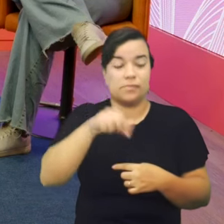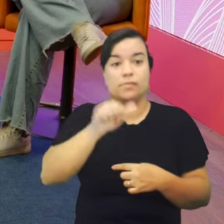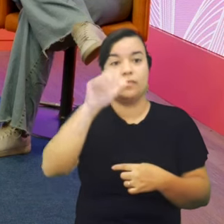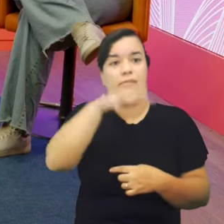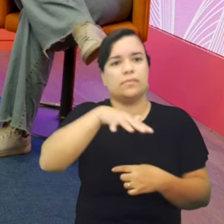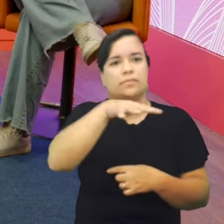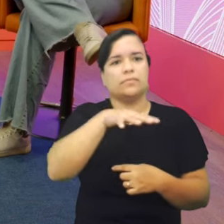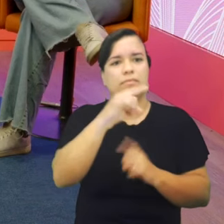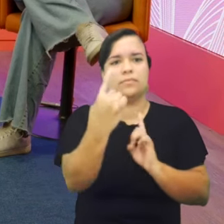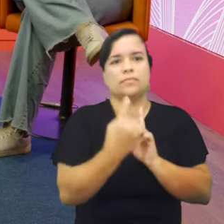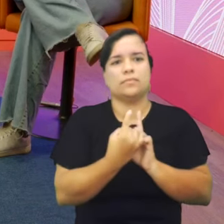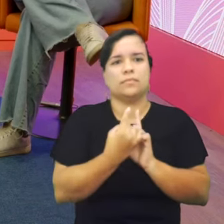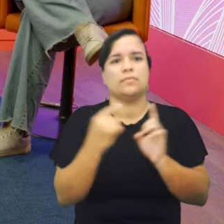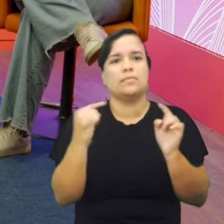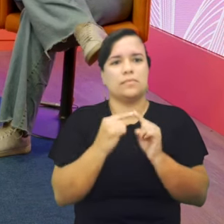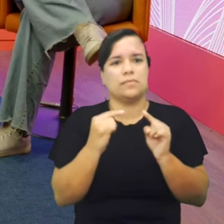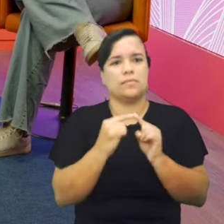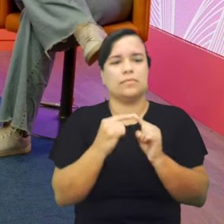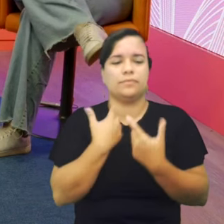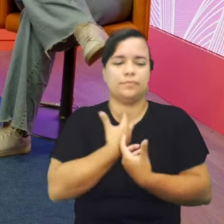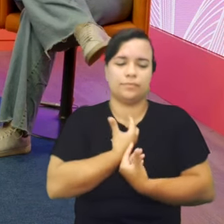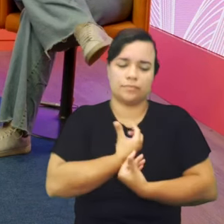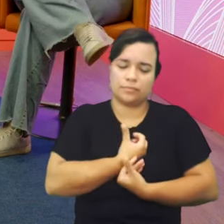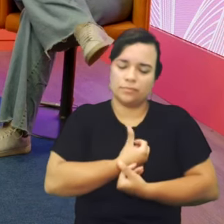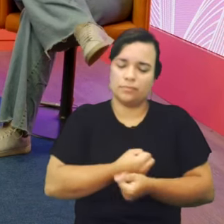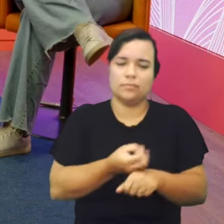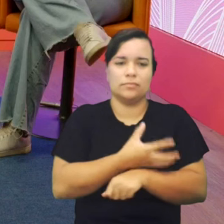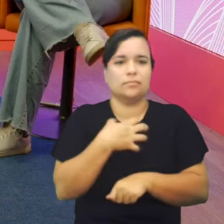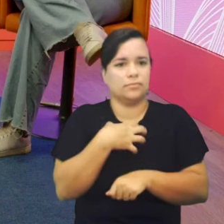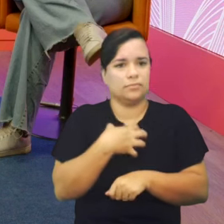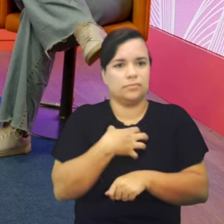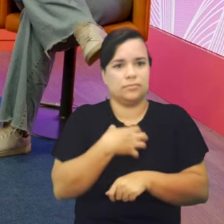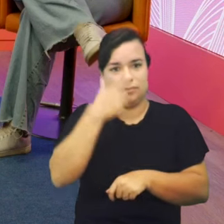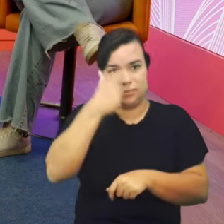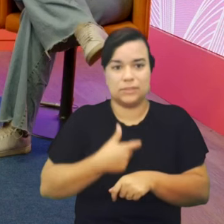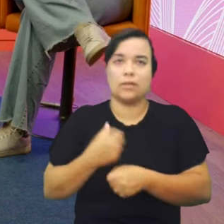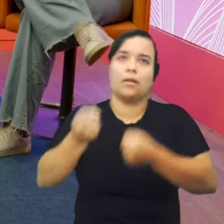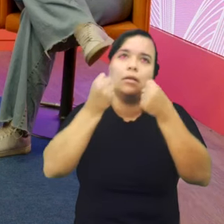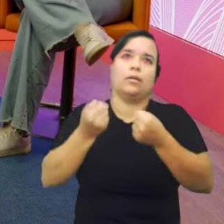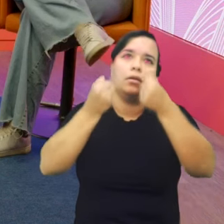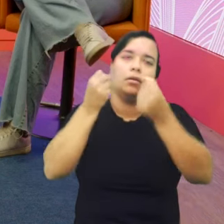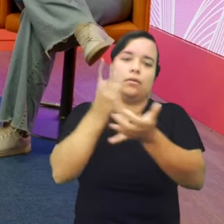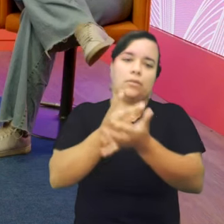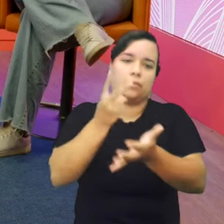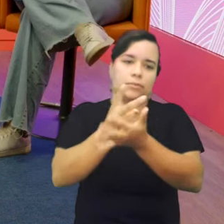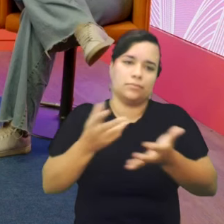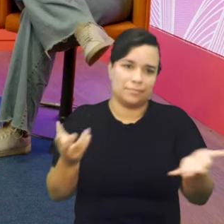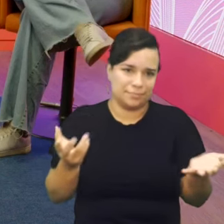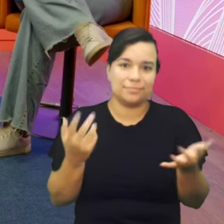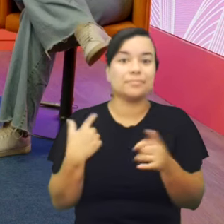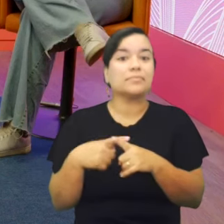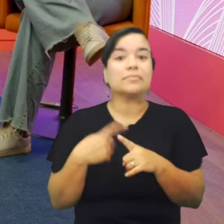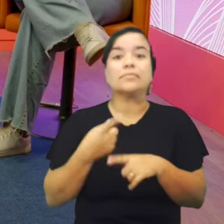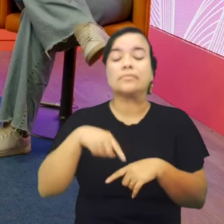público, porque elas chegam exatamente com essa exaustão emocional. Com essa exaustão de ser a guerreira o tempo todo, e justamente